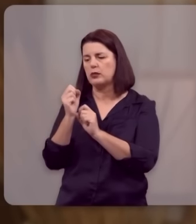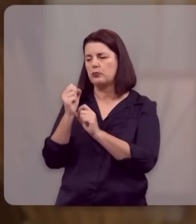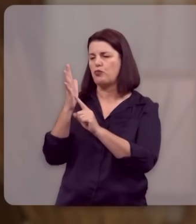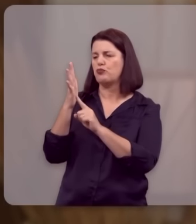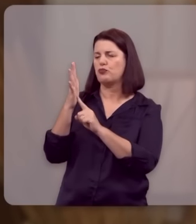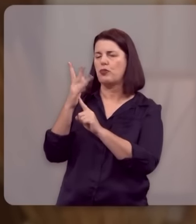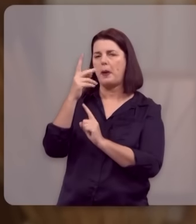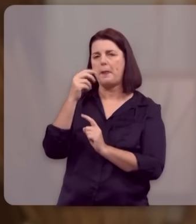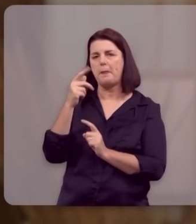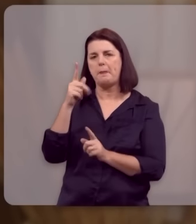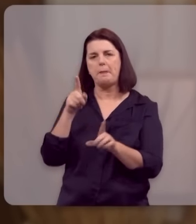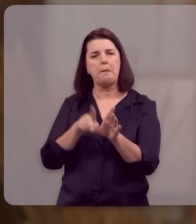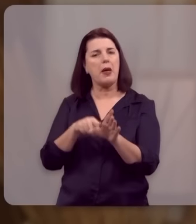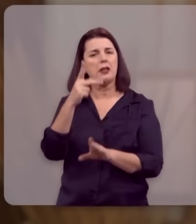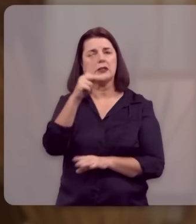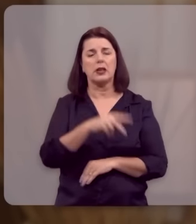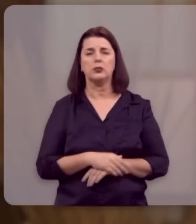pés?